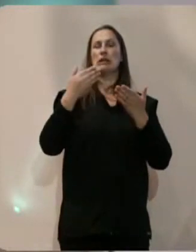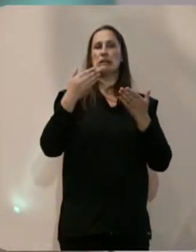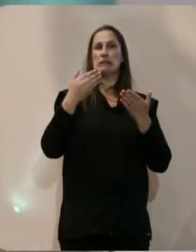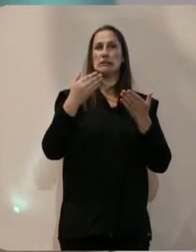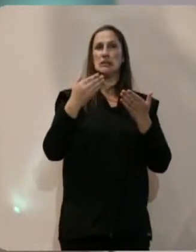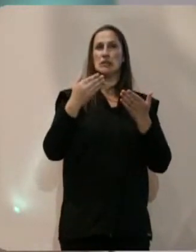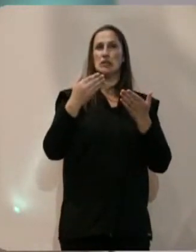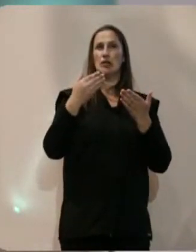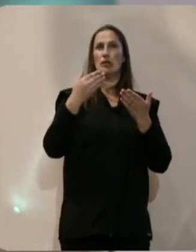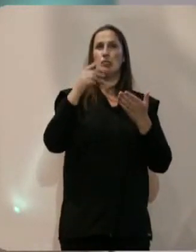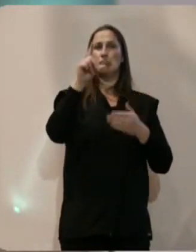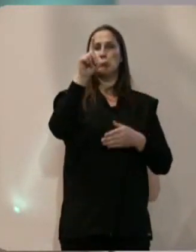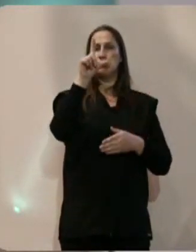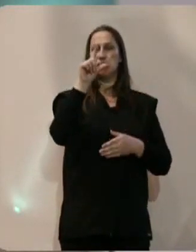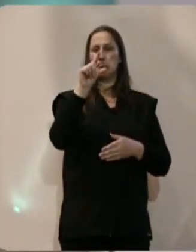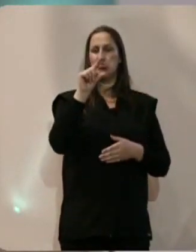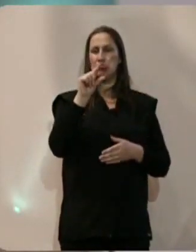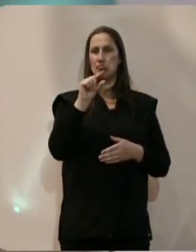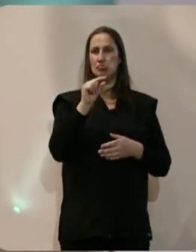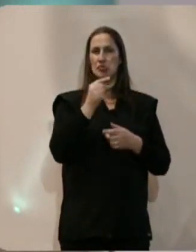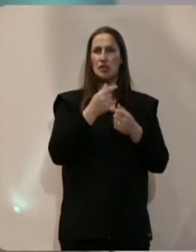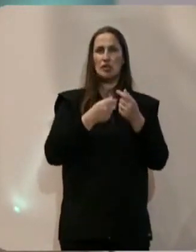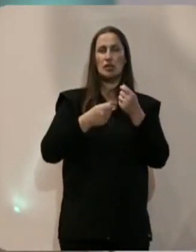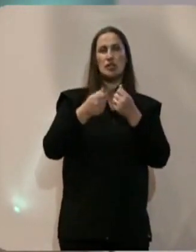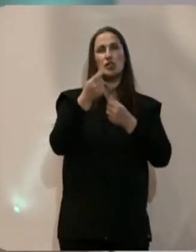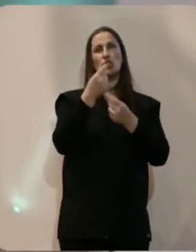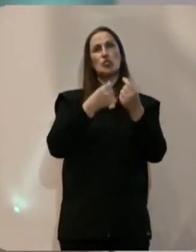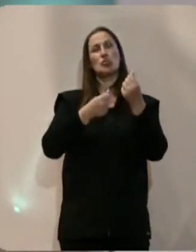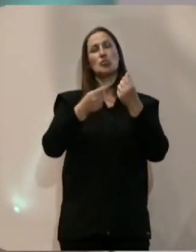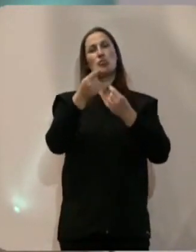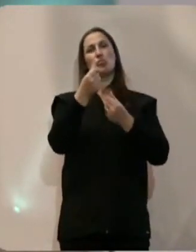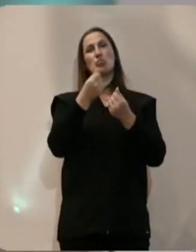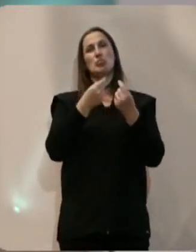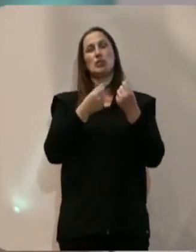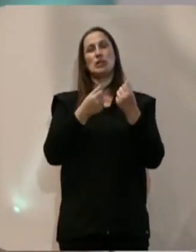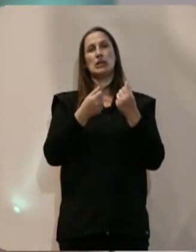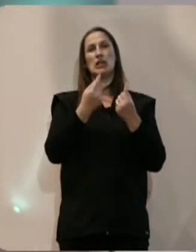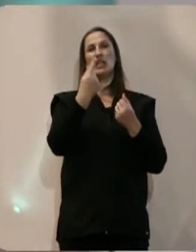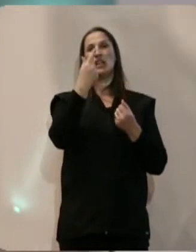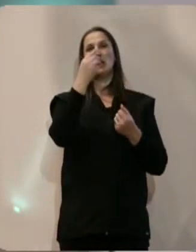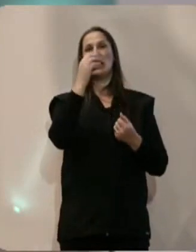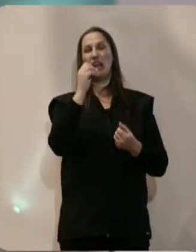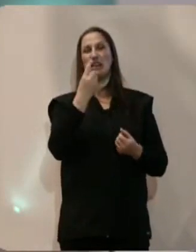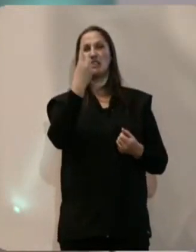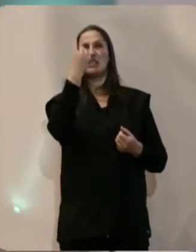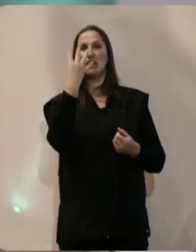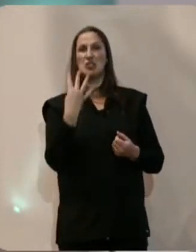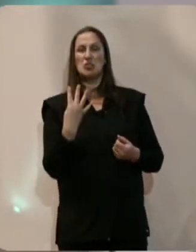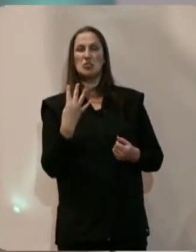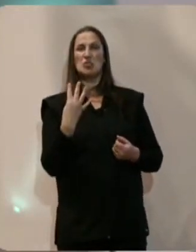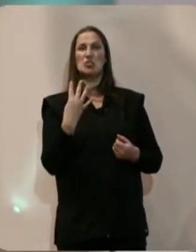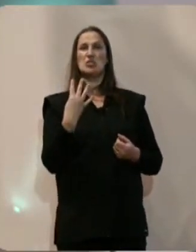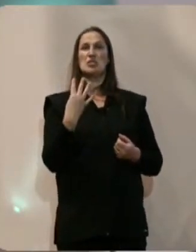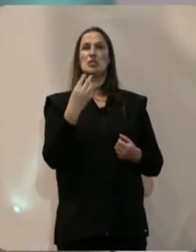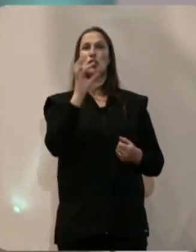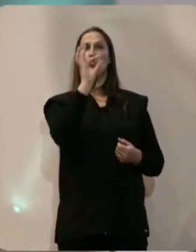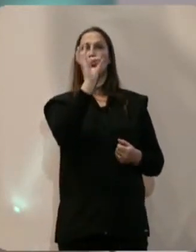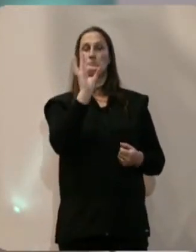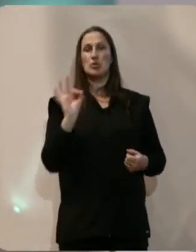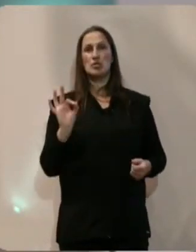Uma deflação, uma quebra da economia de 10%,